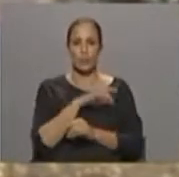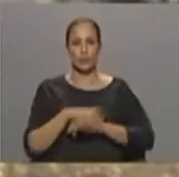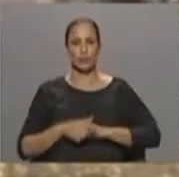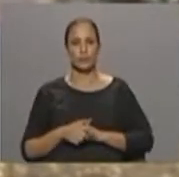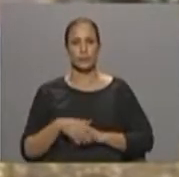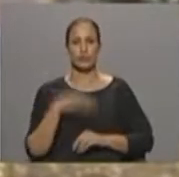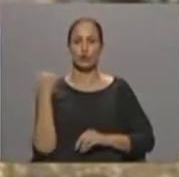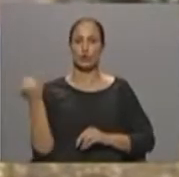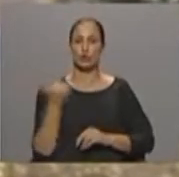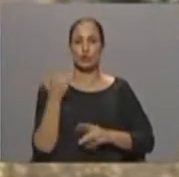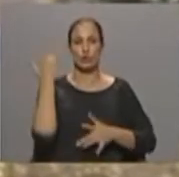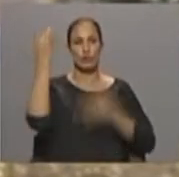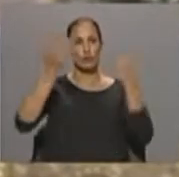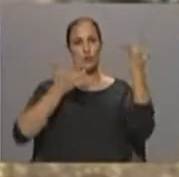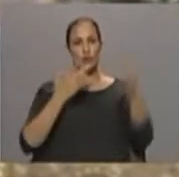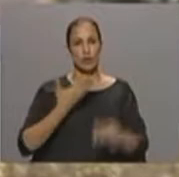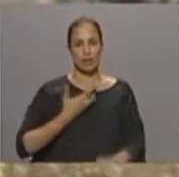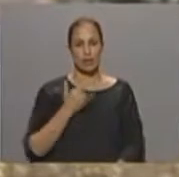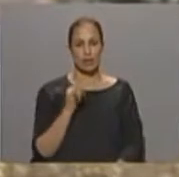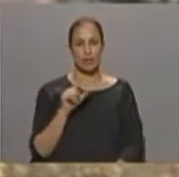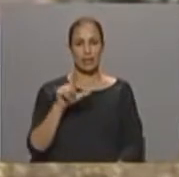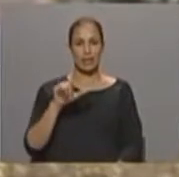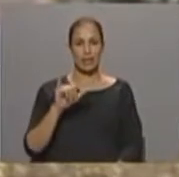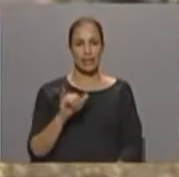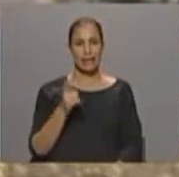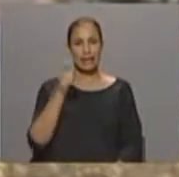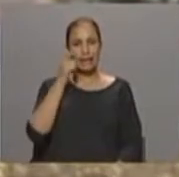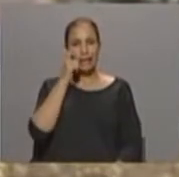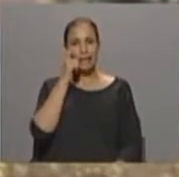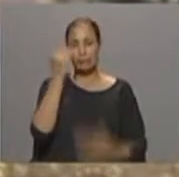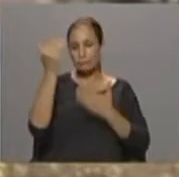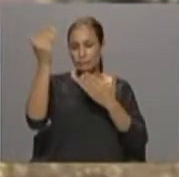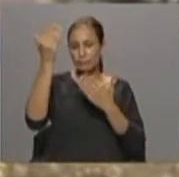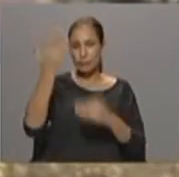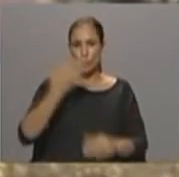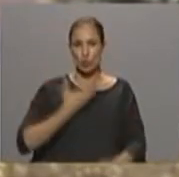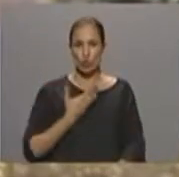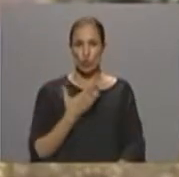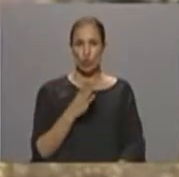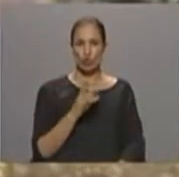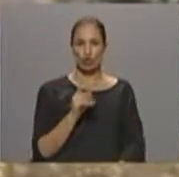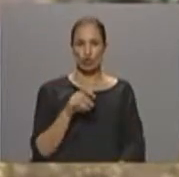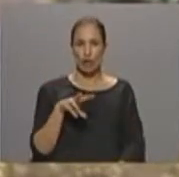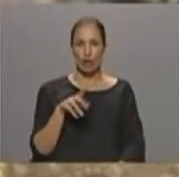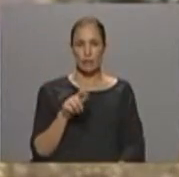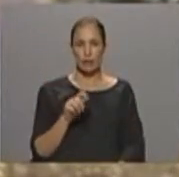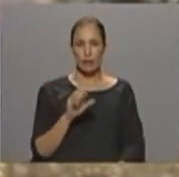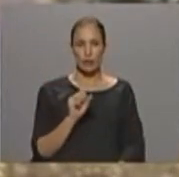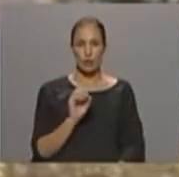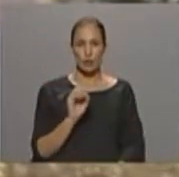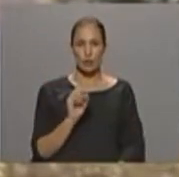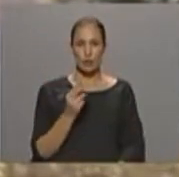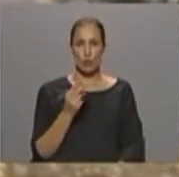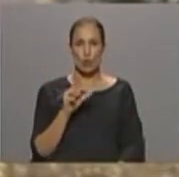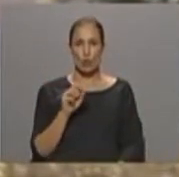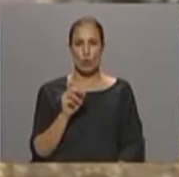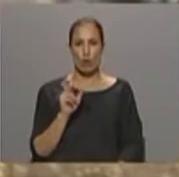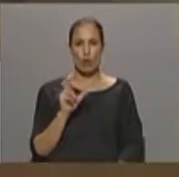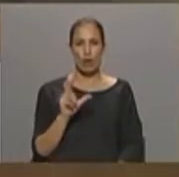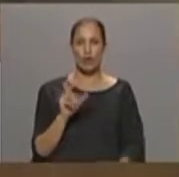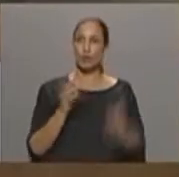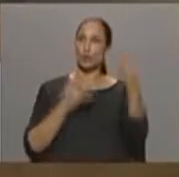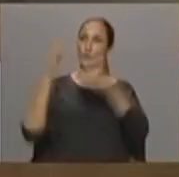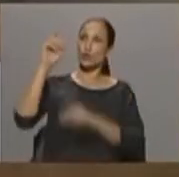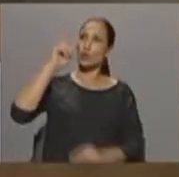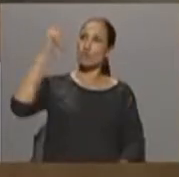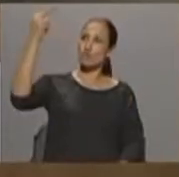Dili tem por patrono Dom Jaime Garcia Goulart. Que ela lá do céu nos assista e nos acompanhe e nos abençoe.